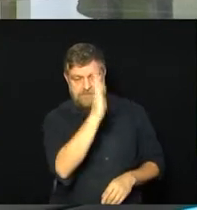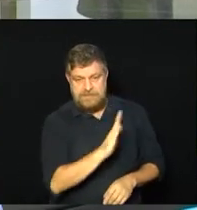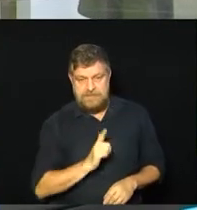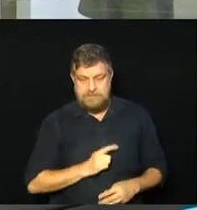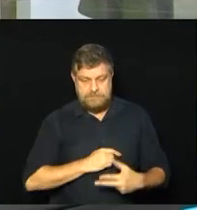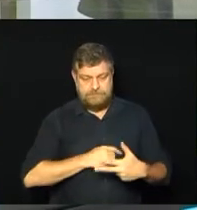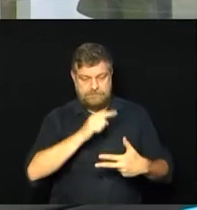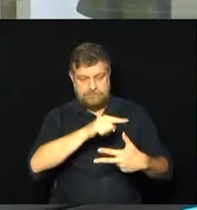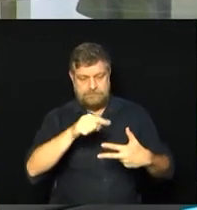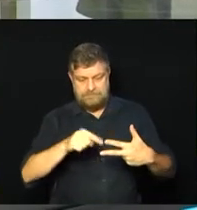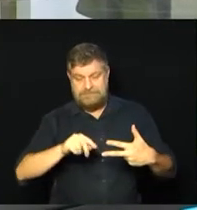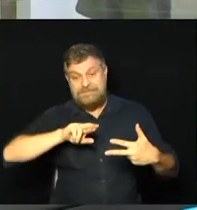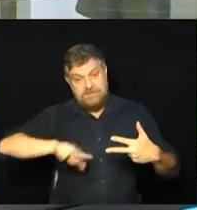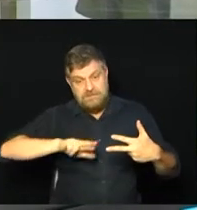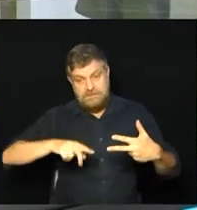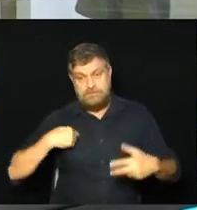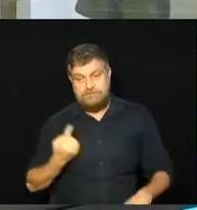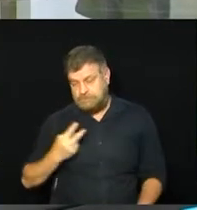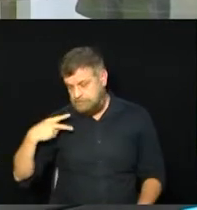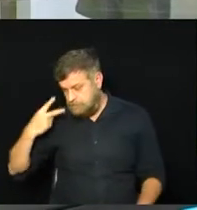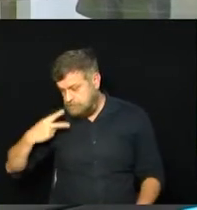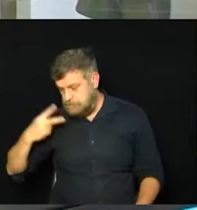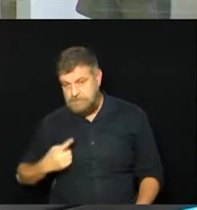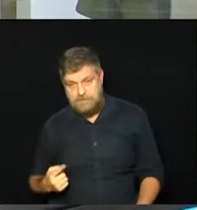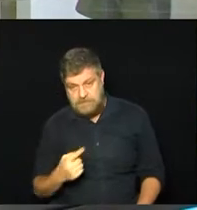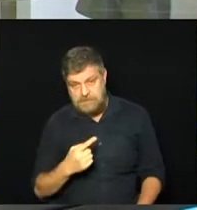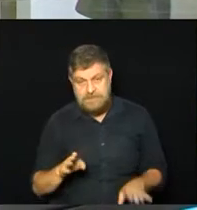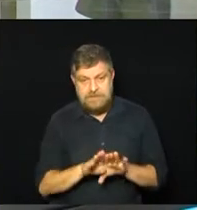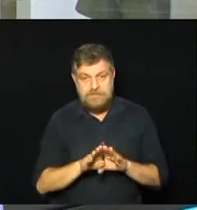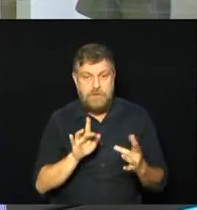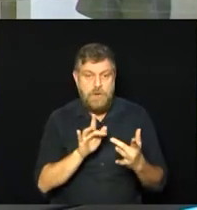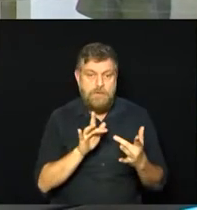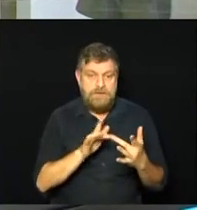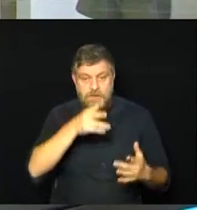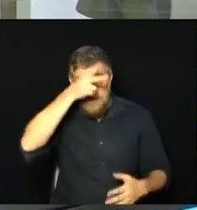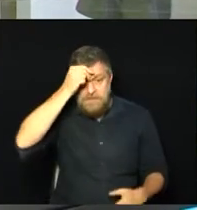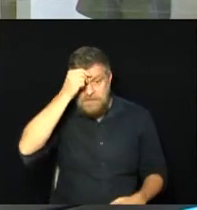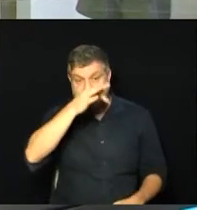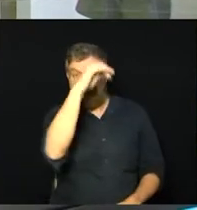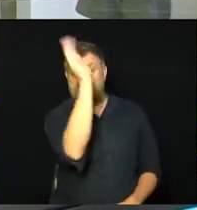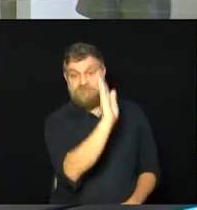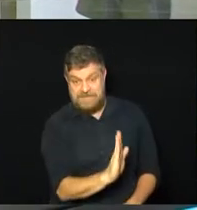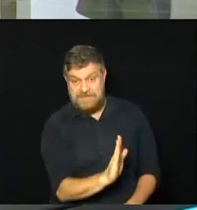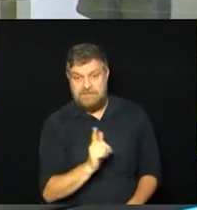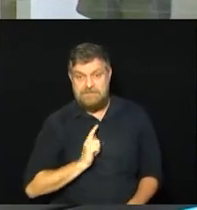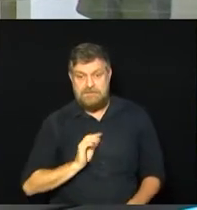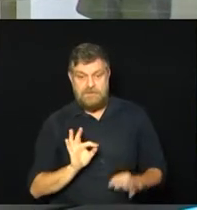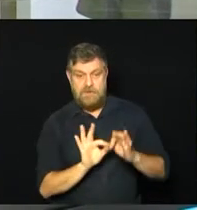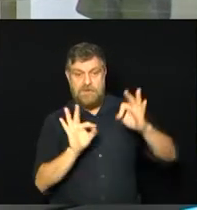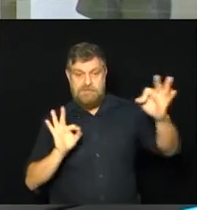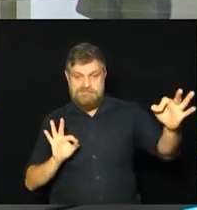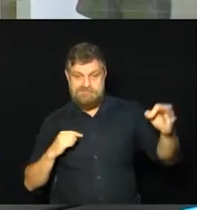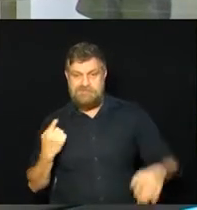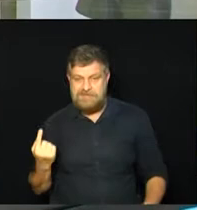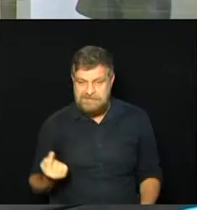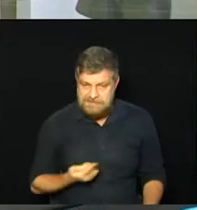diferentes, distantes. Nós do Legislativo Municipal, eles mais ligados ao Executivo Federal. É uma distância de anos-luz aí.